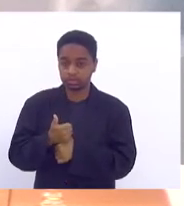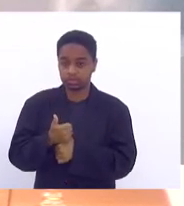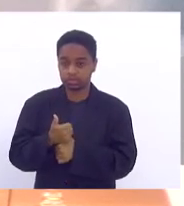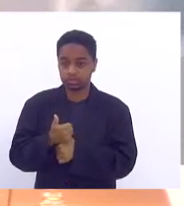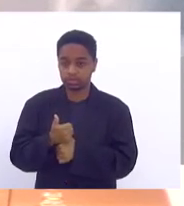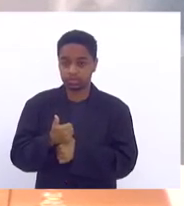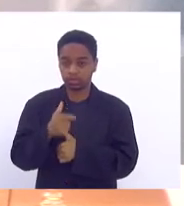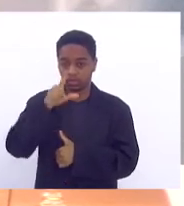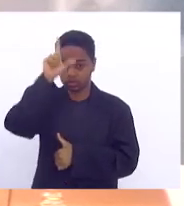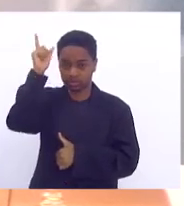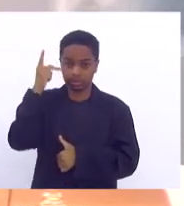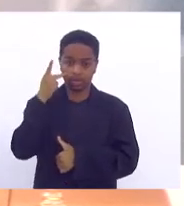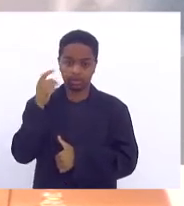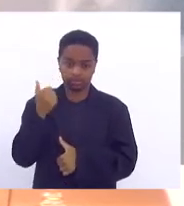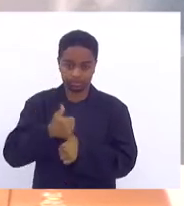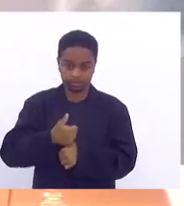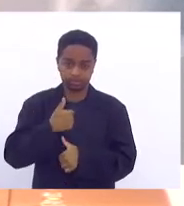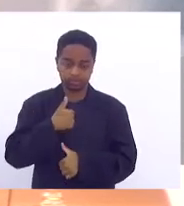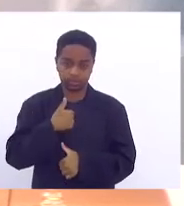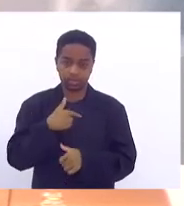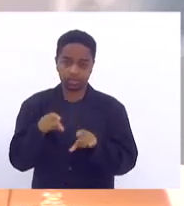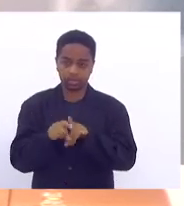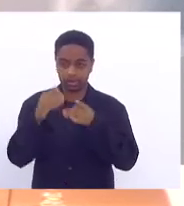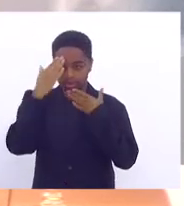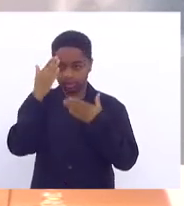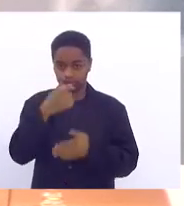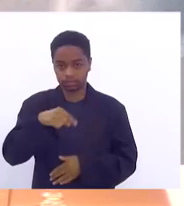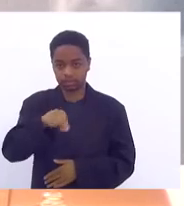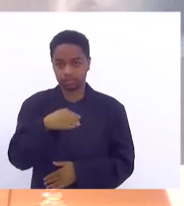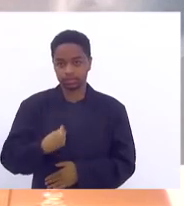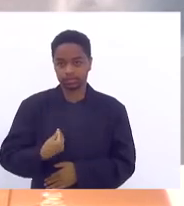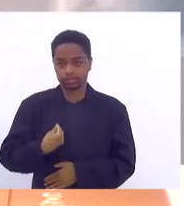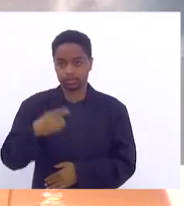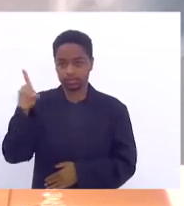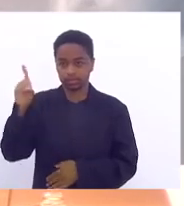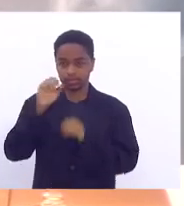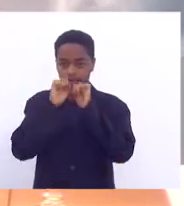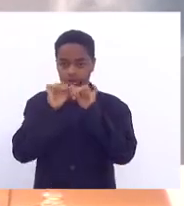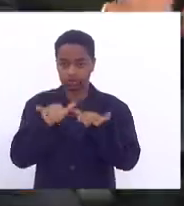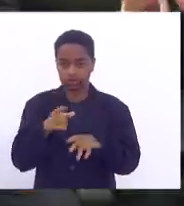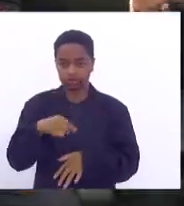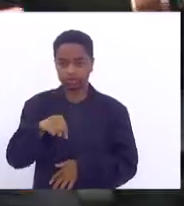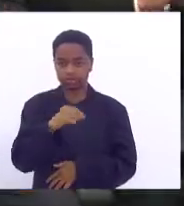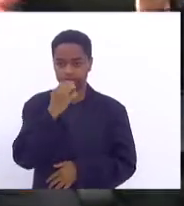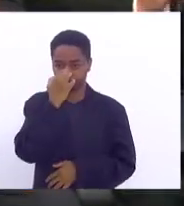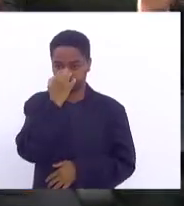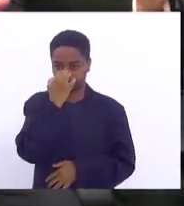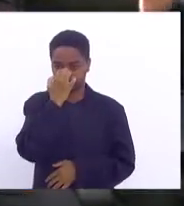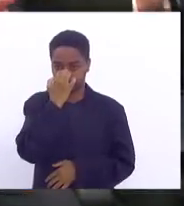decano luí Paulo e agradeço a todos carinhosamente pela presença que Deus abençoe a todos muito